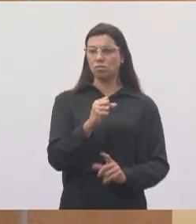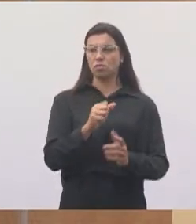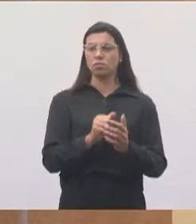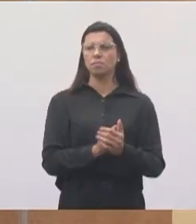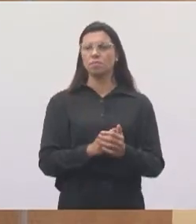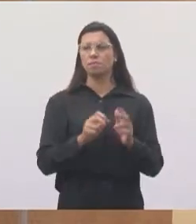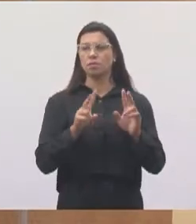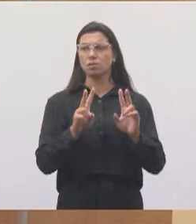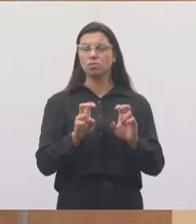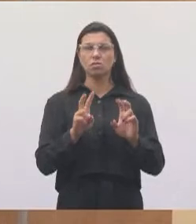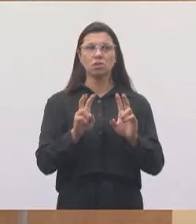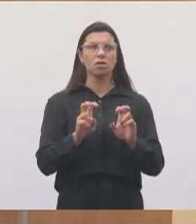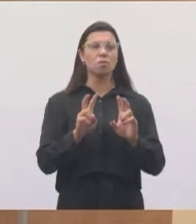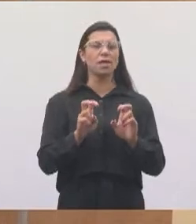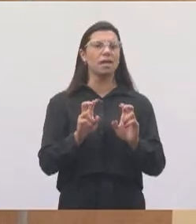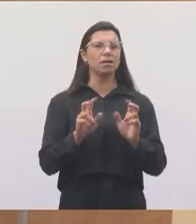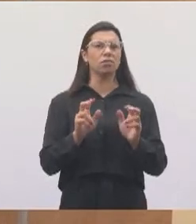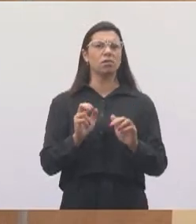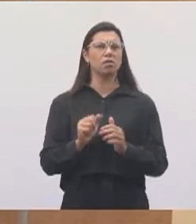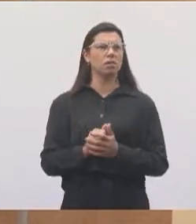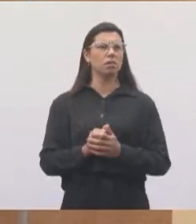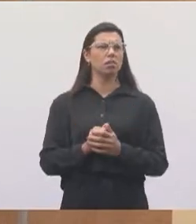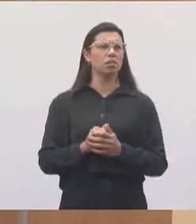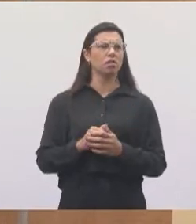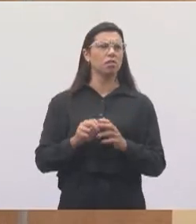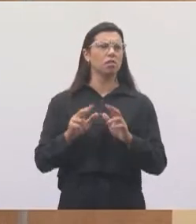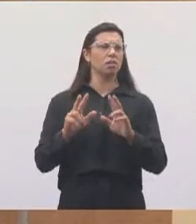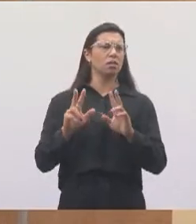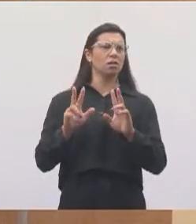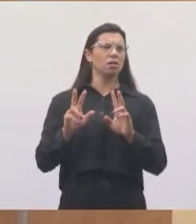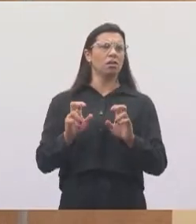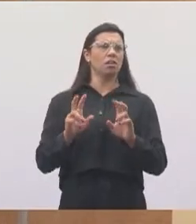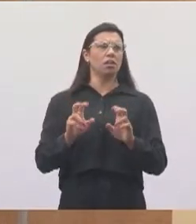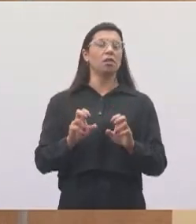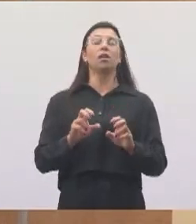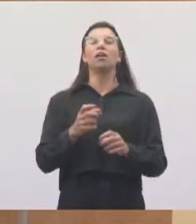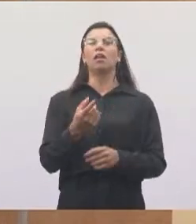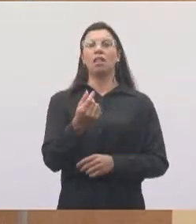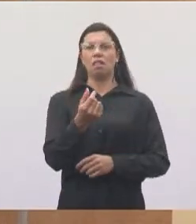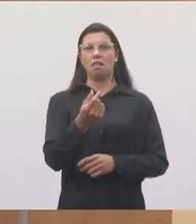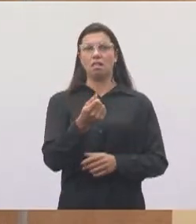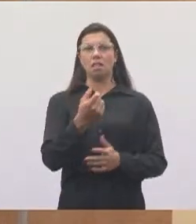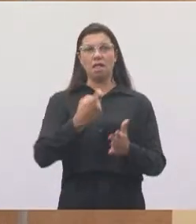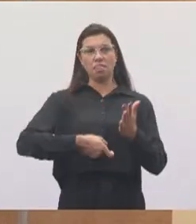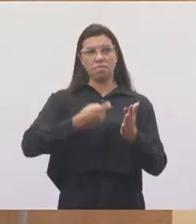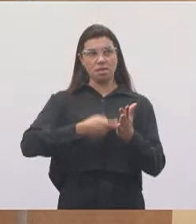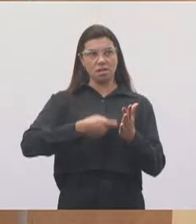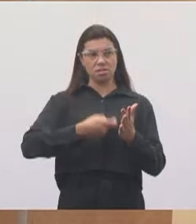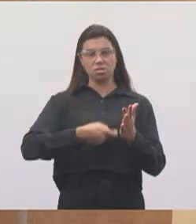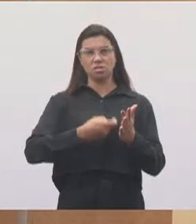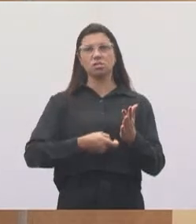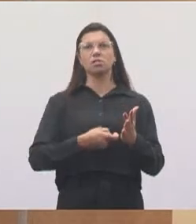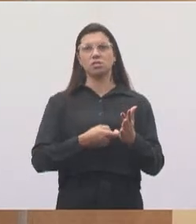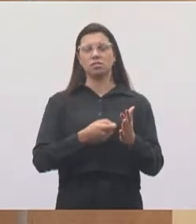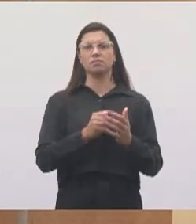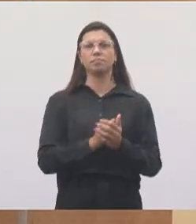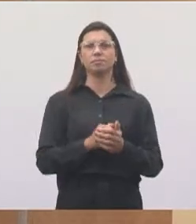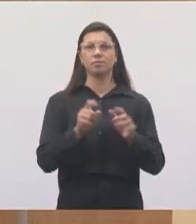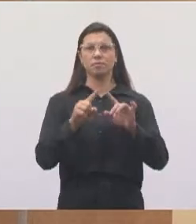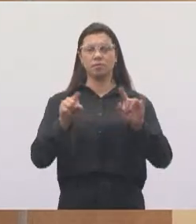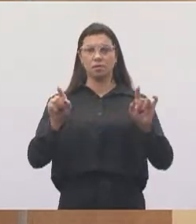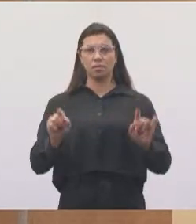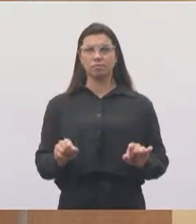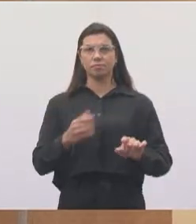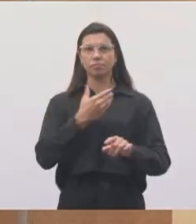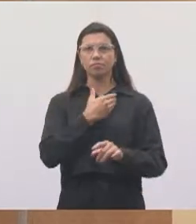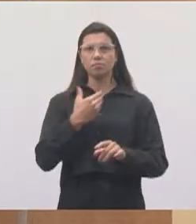déficit técnico atuarial do regimento de previdência social dos servidores, que passa a